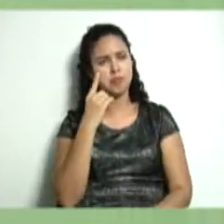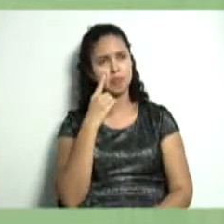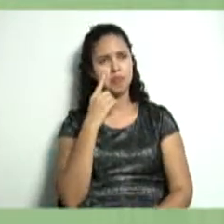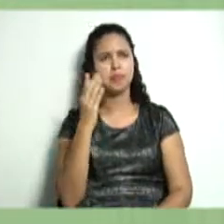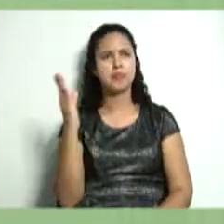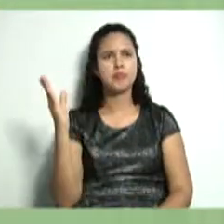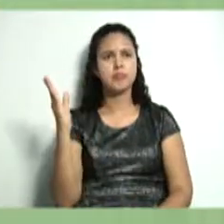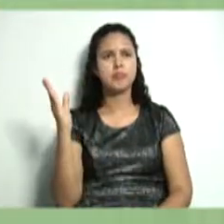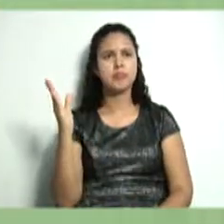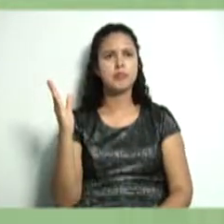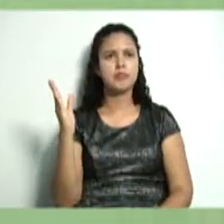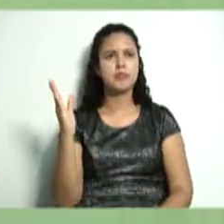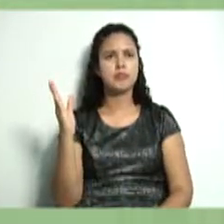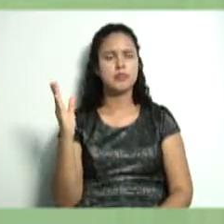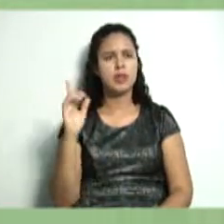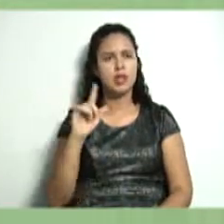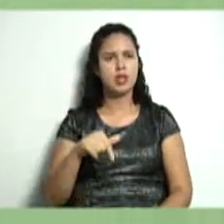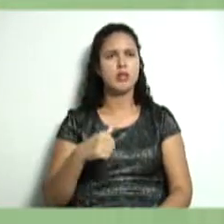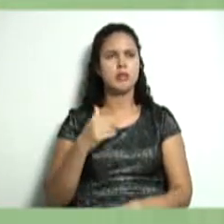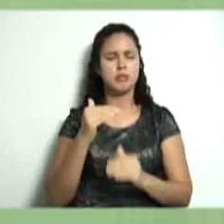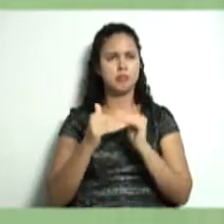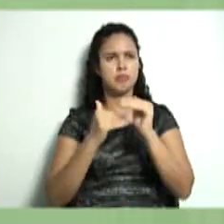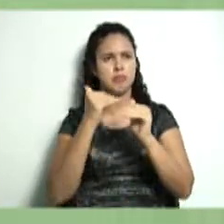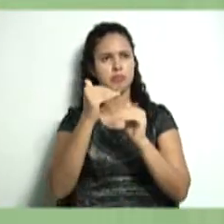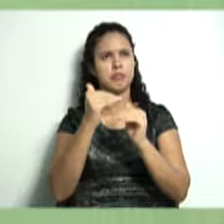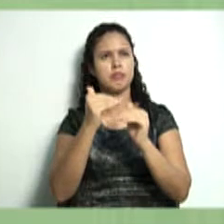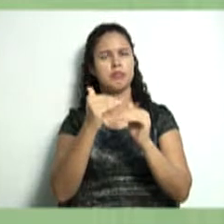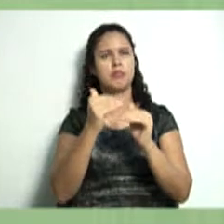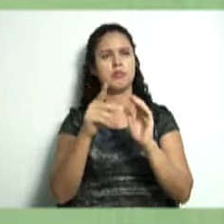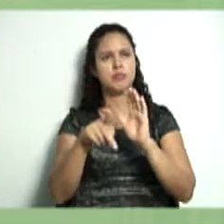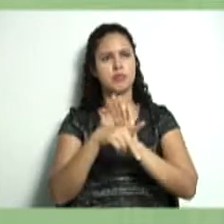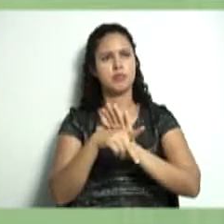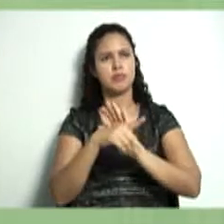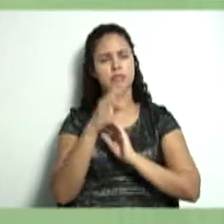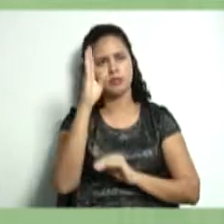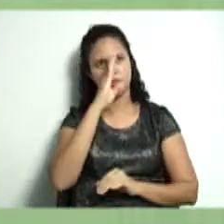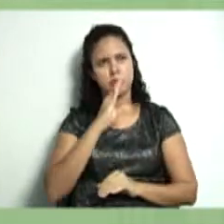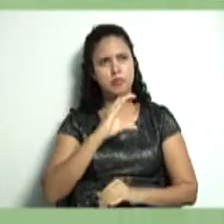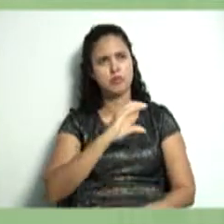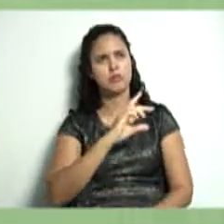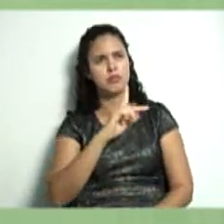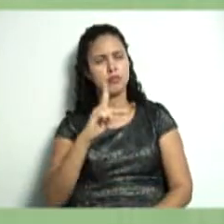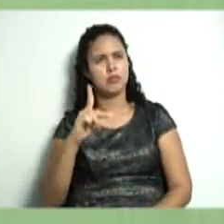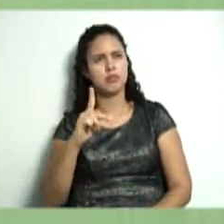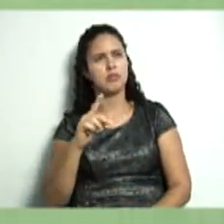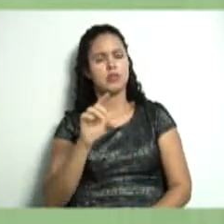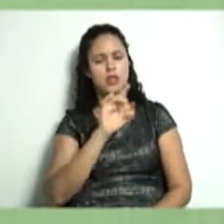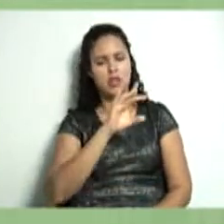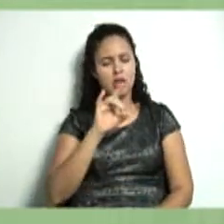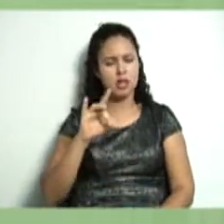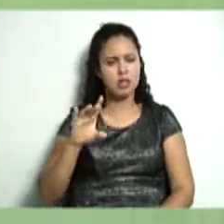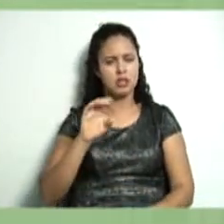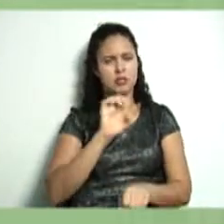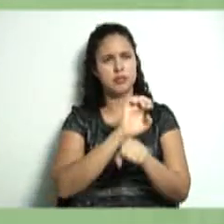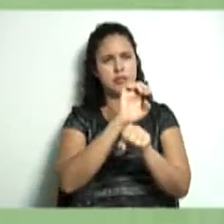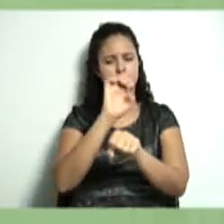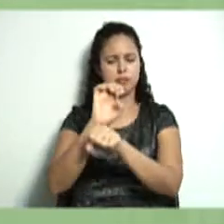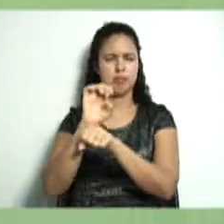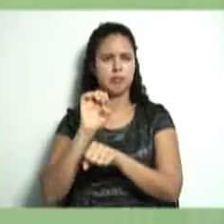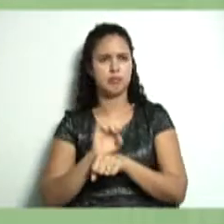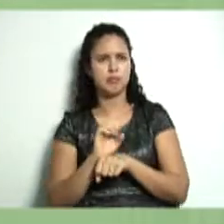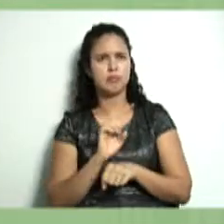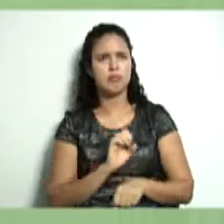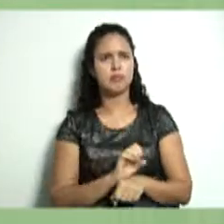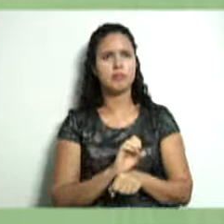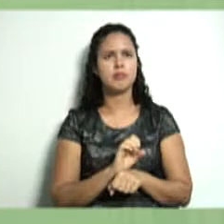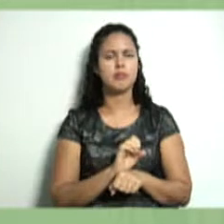panorama de quantidade de cooperativas por estado. A gente vê aqui que